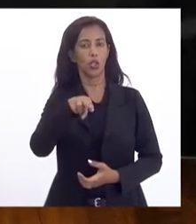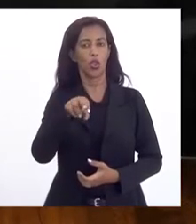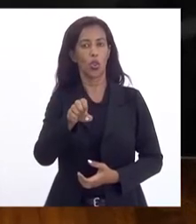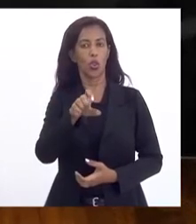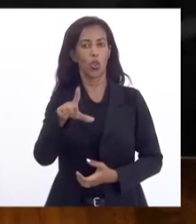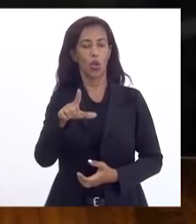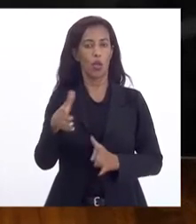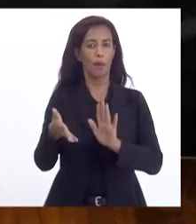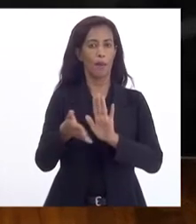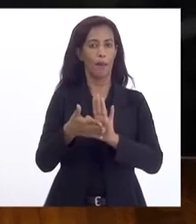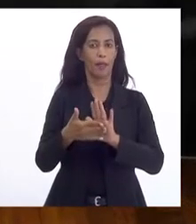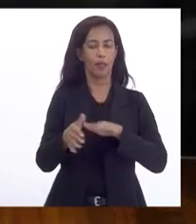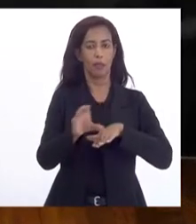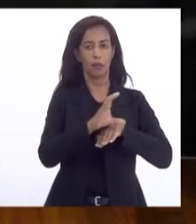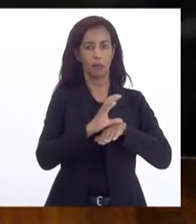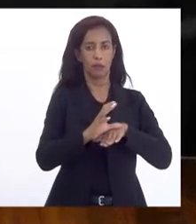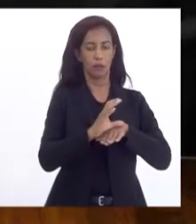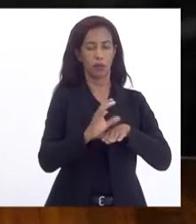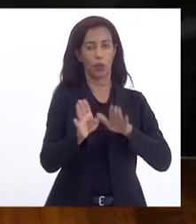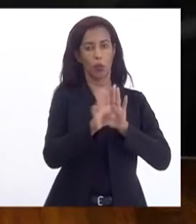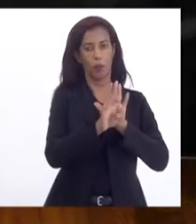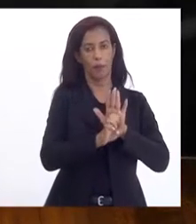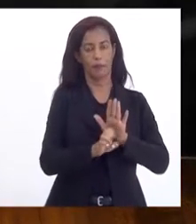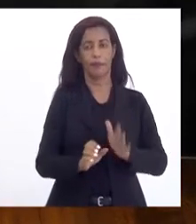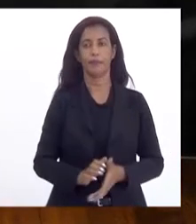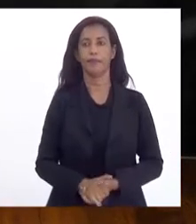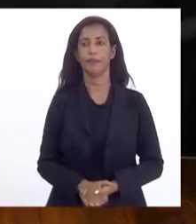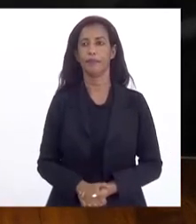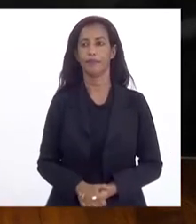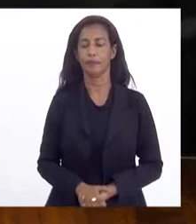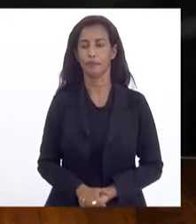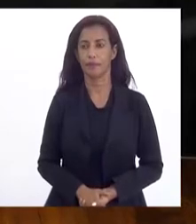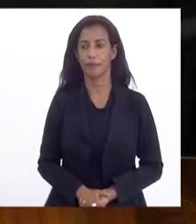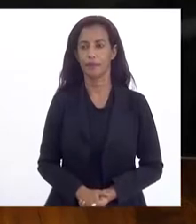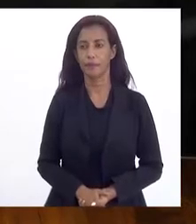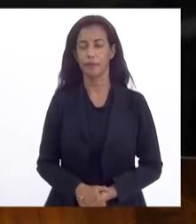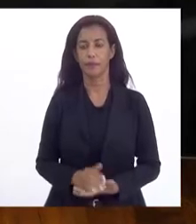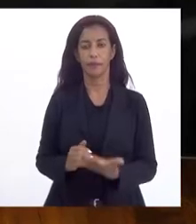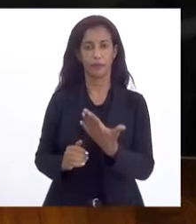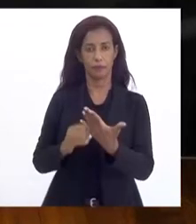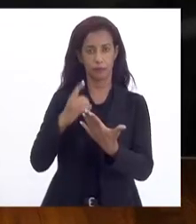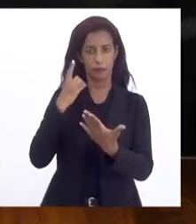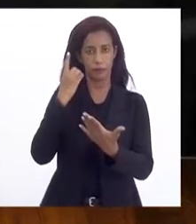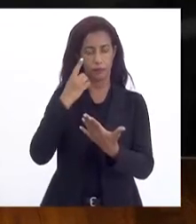Carvalho. Parecer pela juridicidade com emenda. É, senhor presidente. Deputado Luiz Paulo.